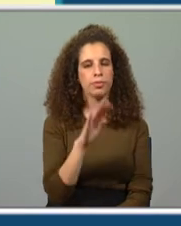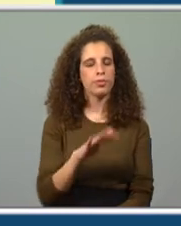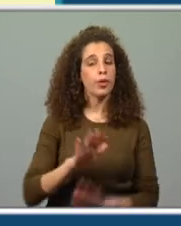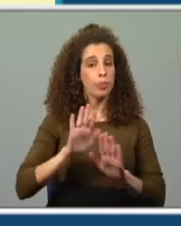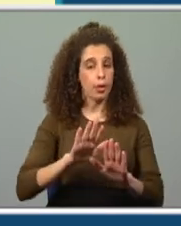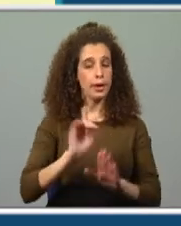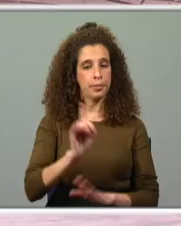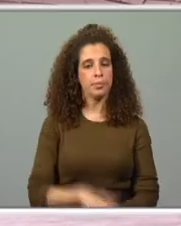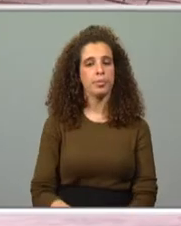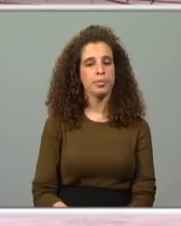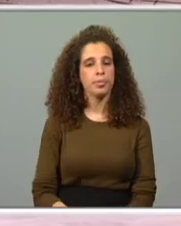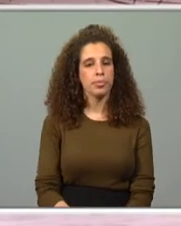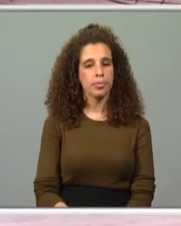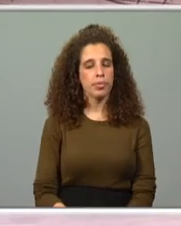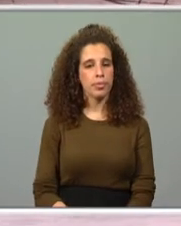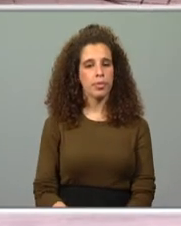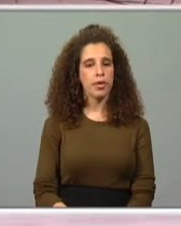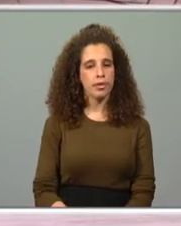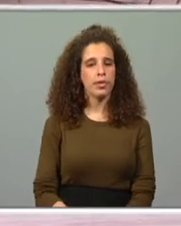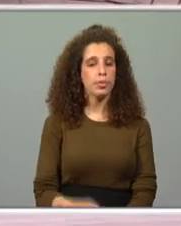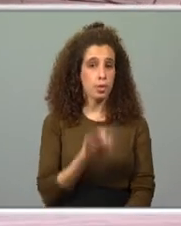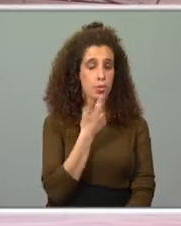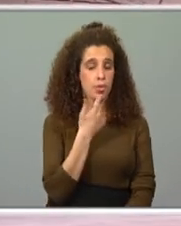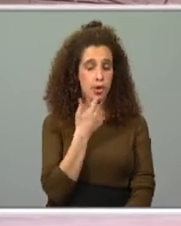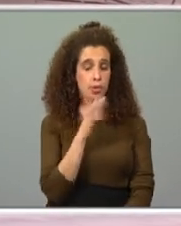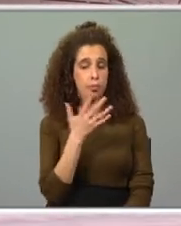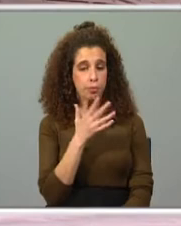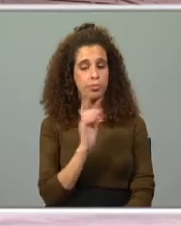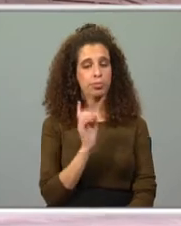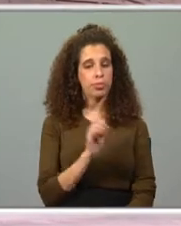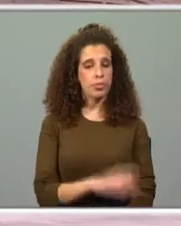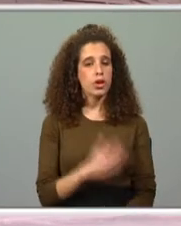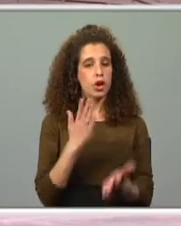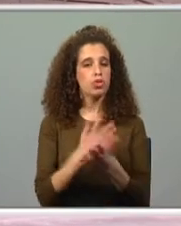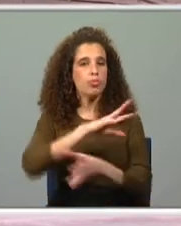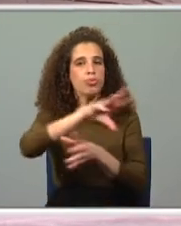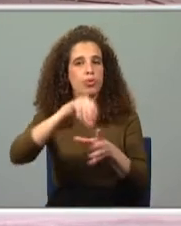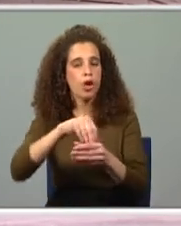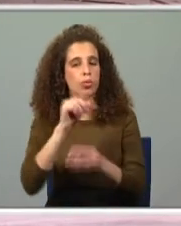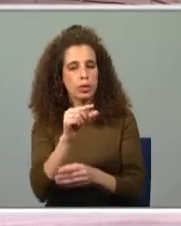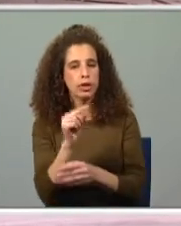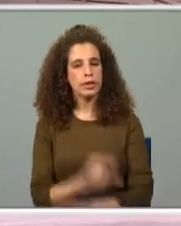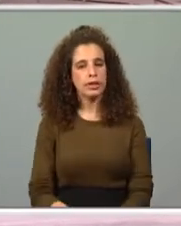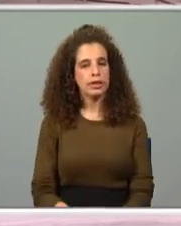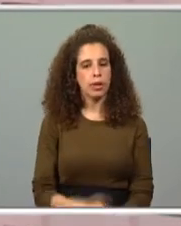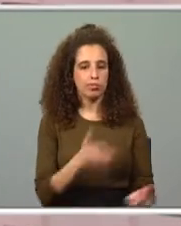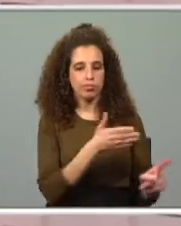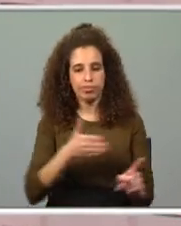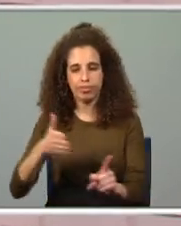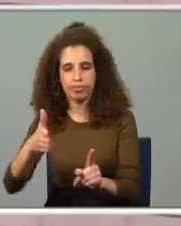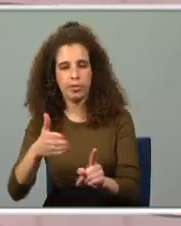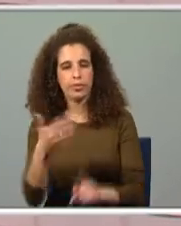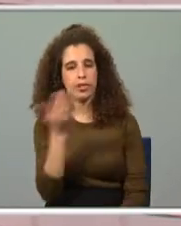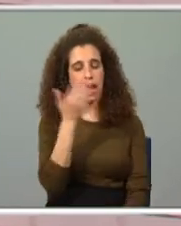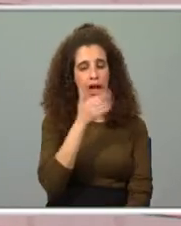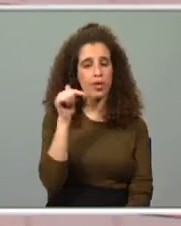Parar aqui, já deu para termos uma ideia, e só para contextualizar um bocadinho e sem querer desviar da obra do Bloco